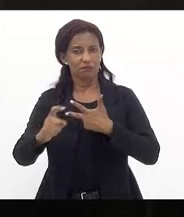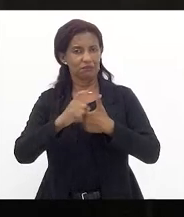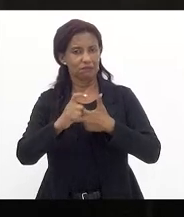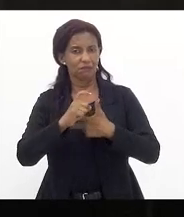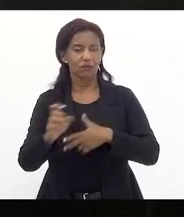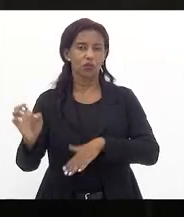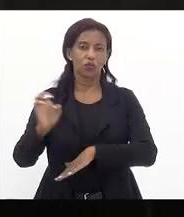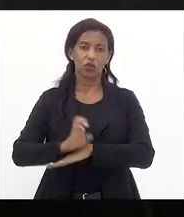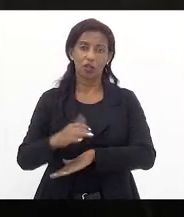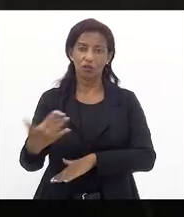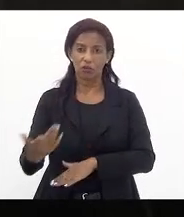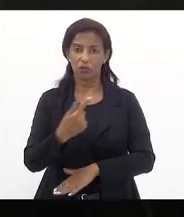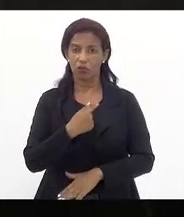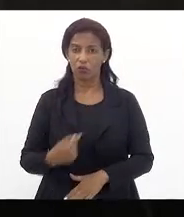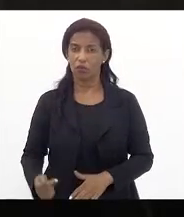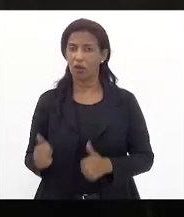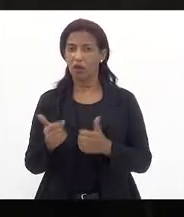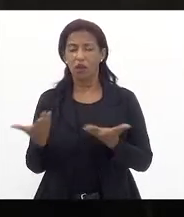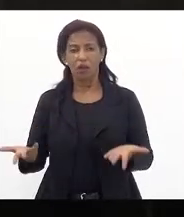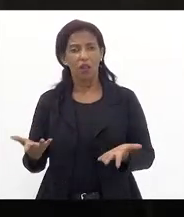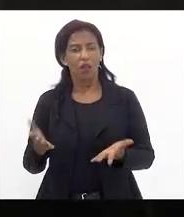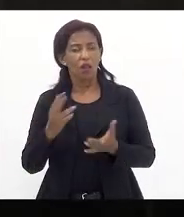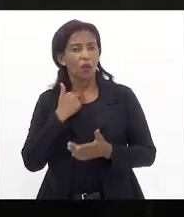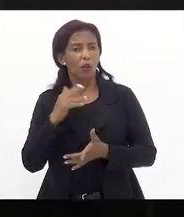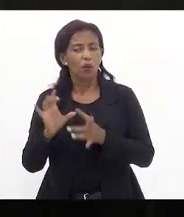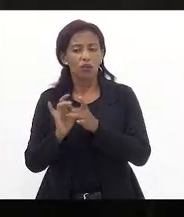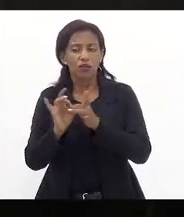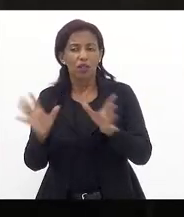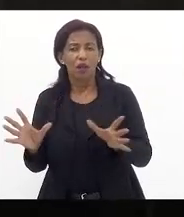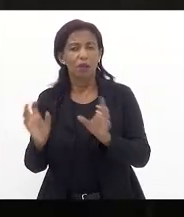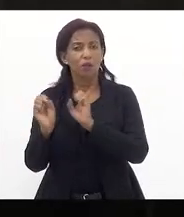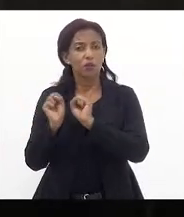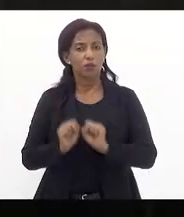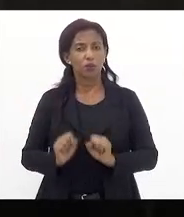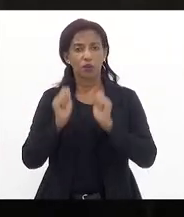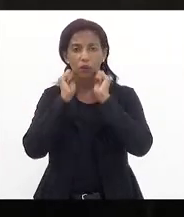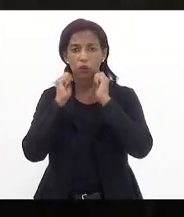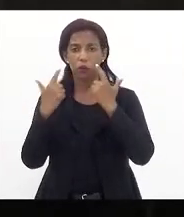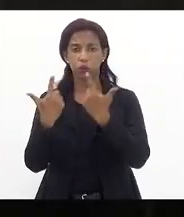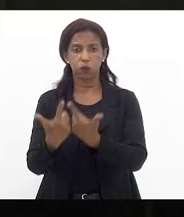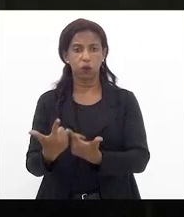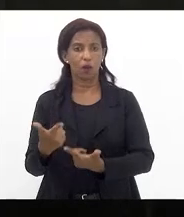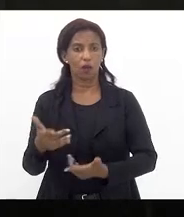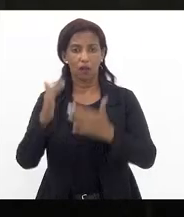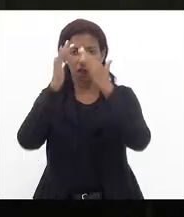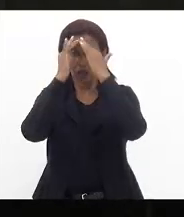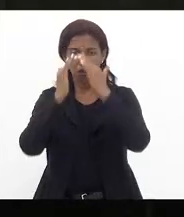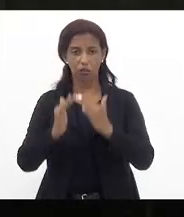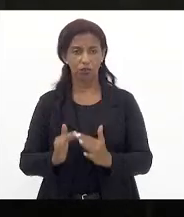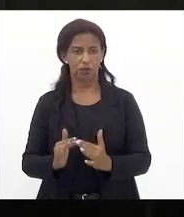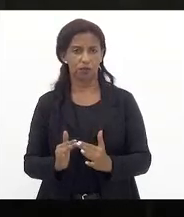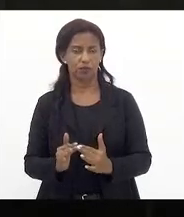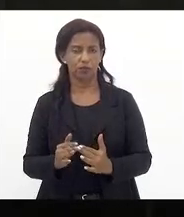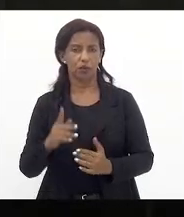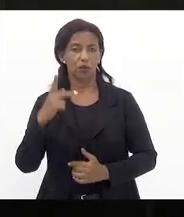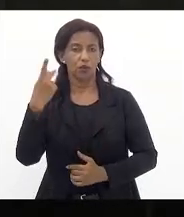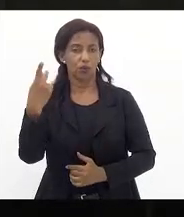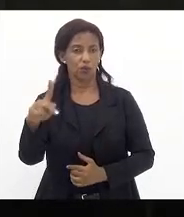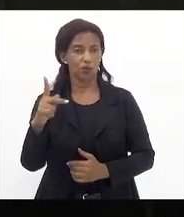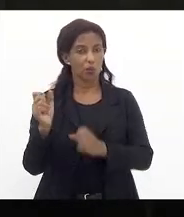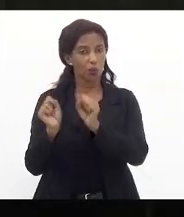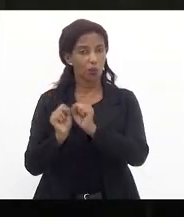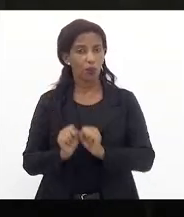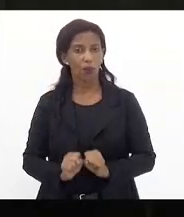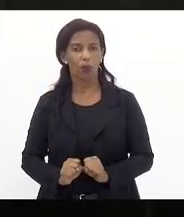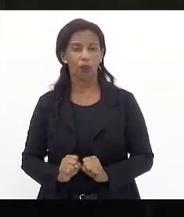senhor governador. Não abra mão do seu poder. A Assembleia Legislativa, em respeito ao seu